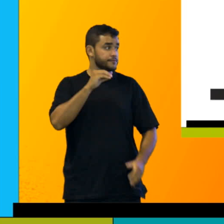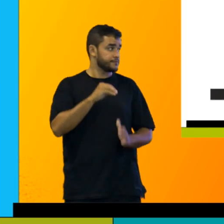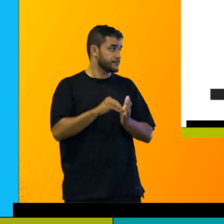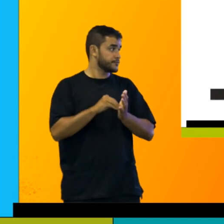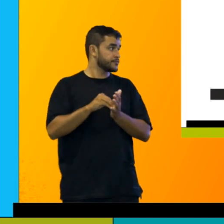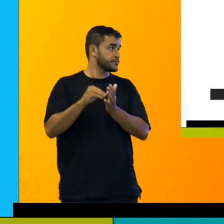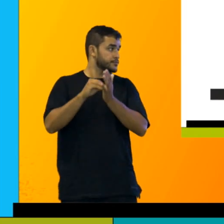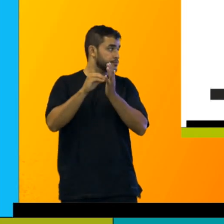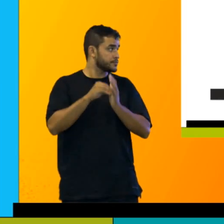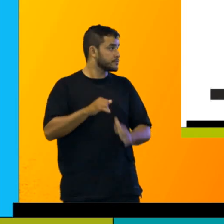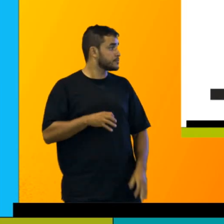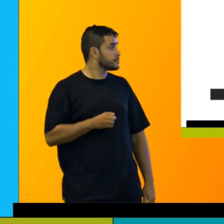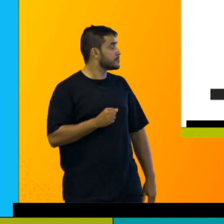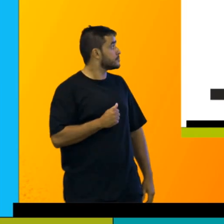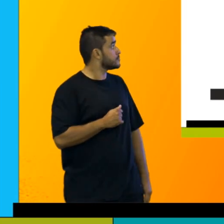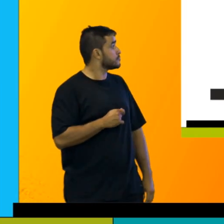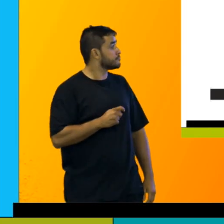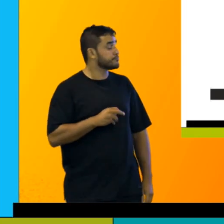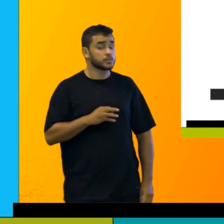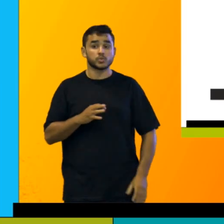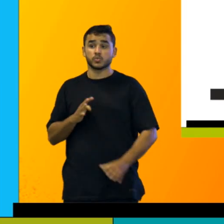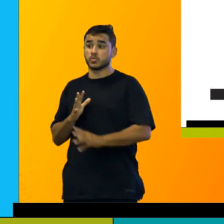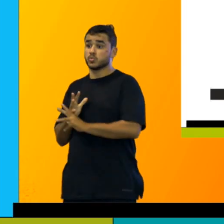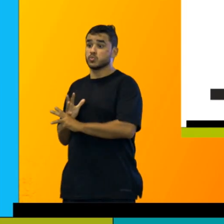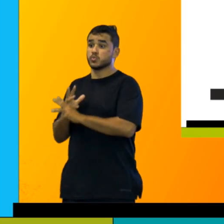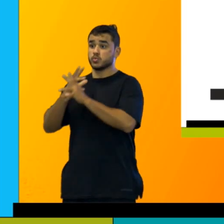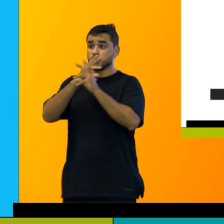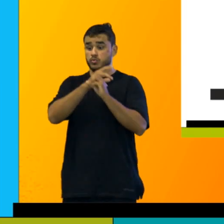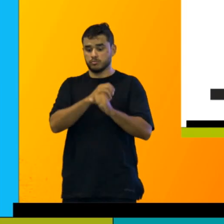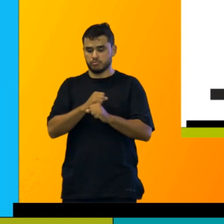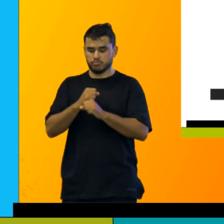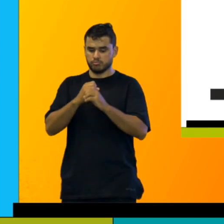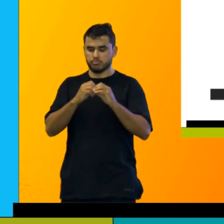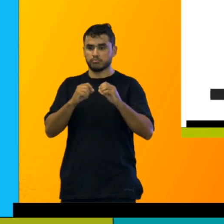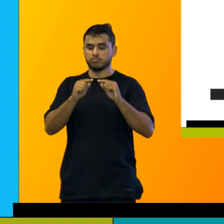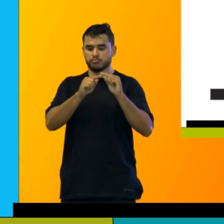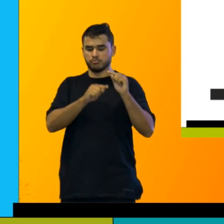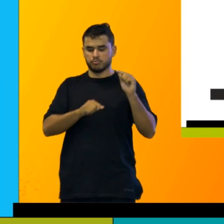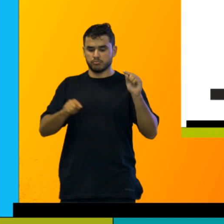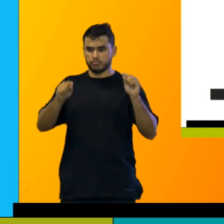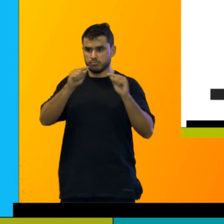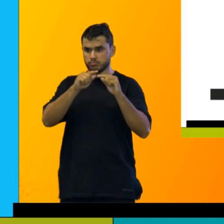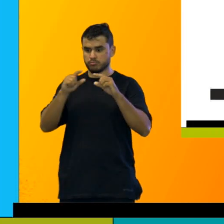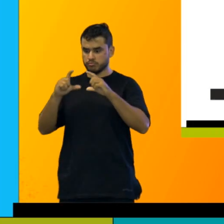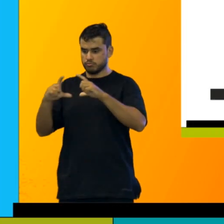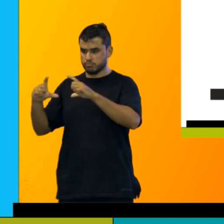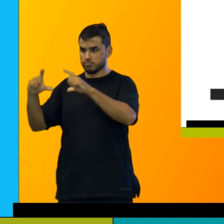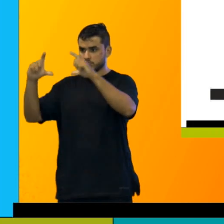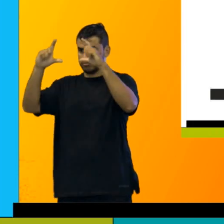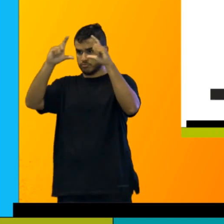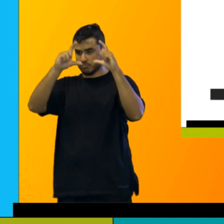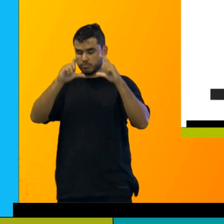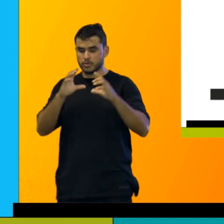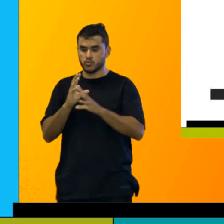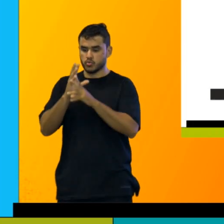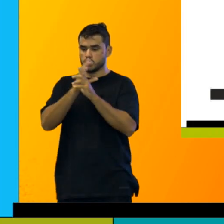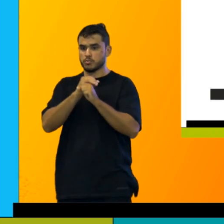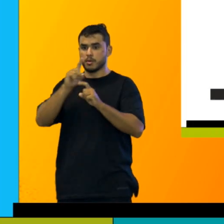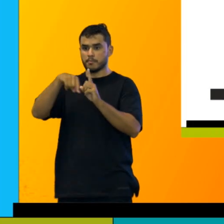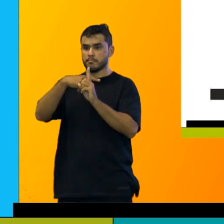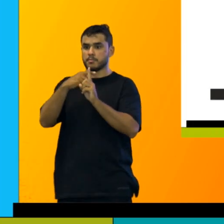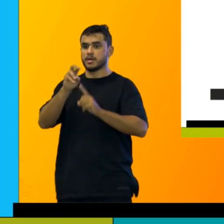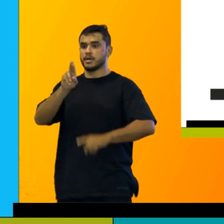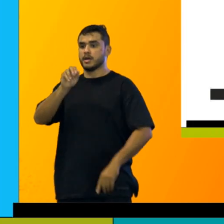Então tem que, para eu saber quanto é que vale essa altura aí, eu tenho que pegar essa altura desse triângulozinho aí. Tenho que somar com o raio e com o raiozinho lá de